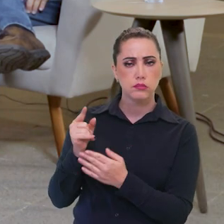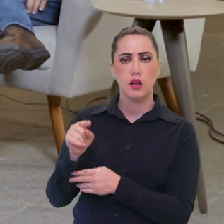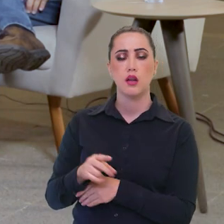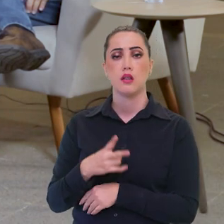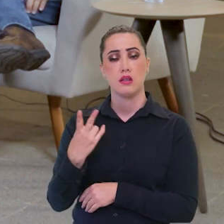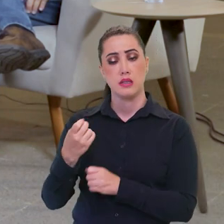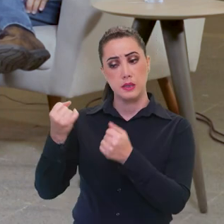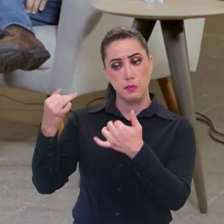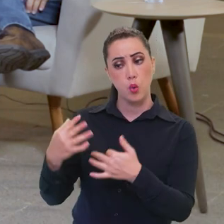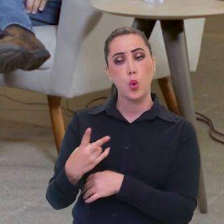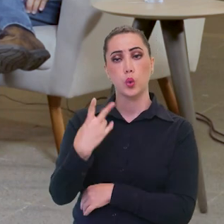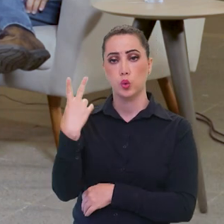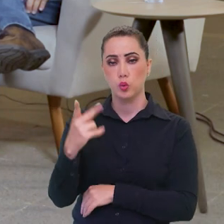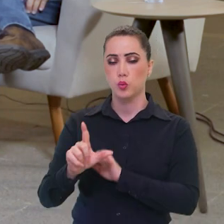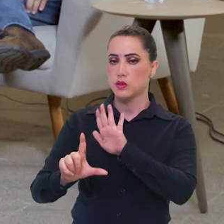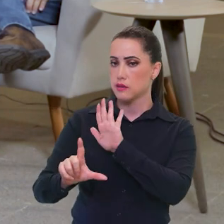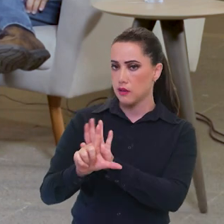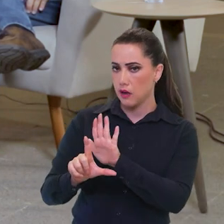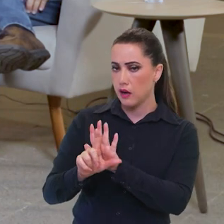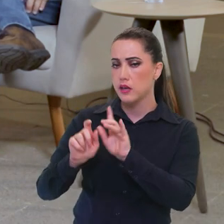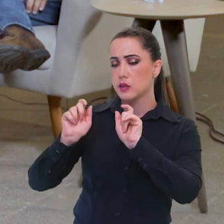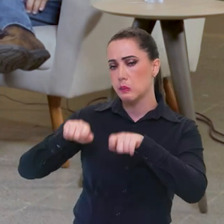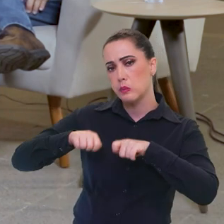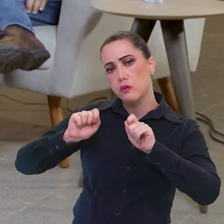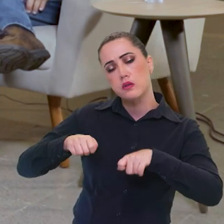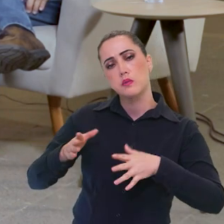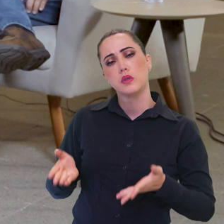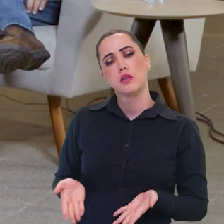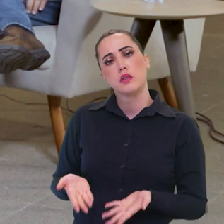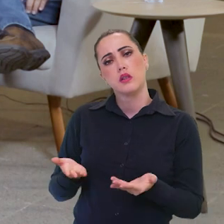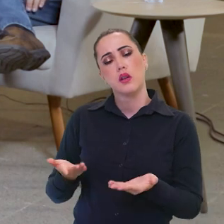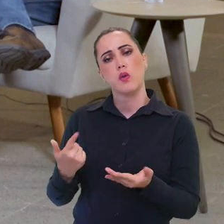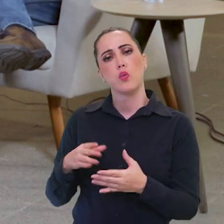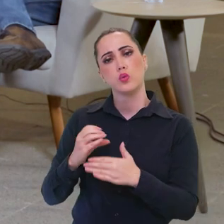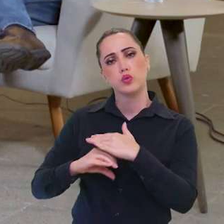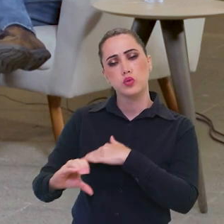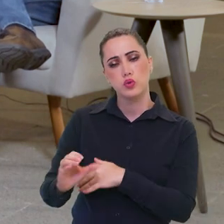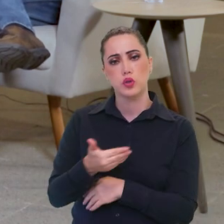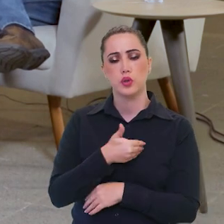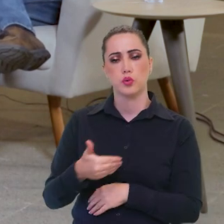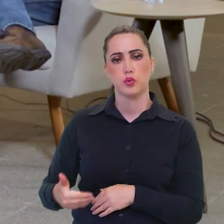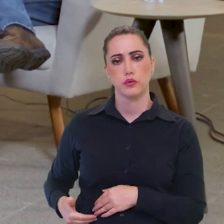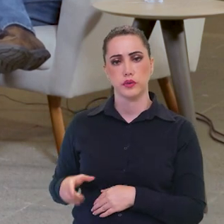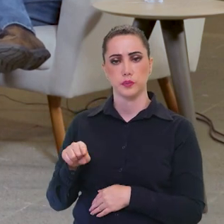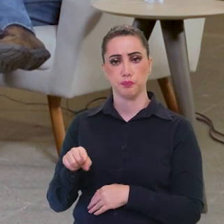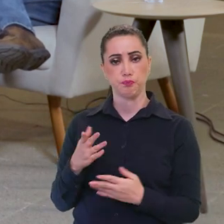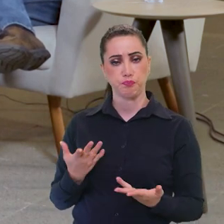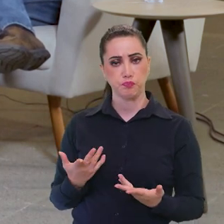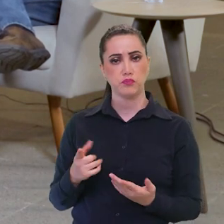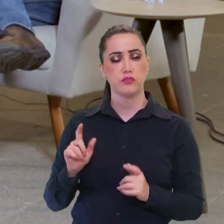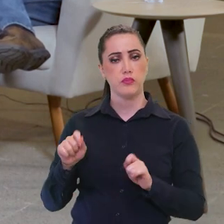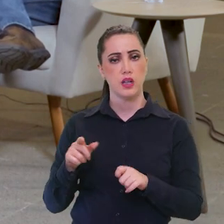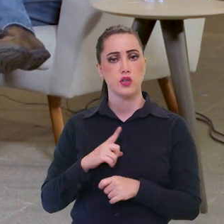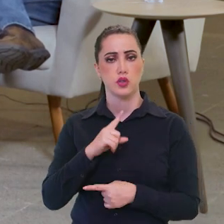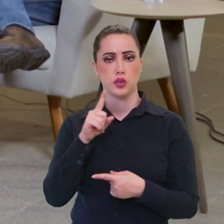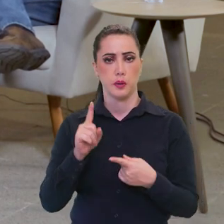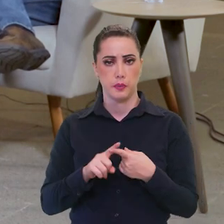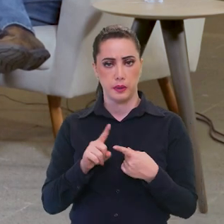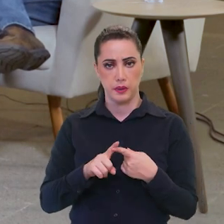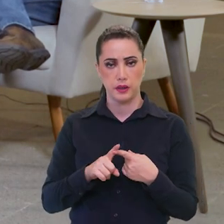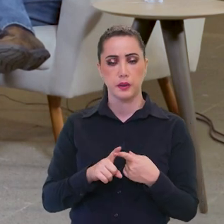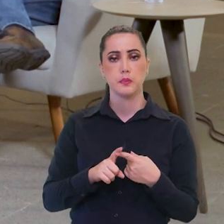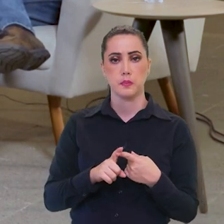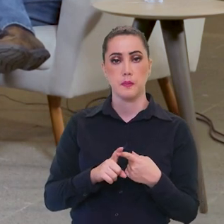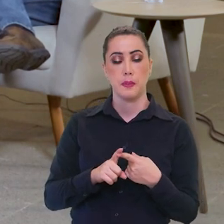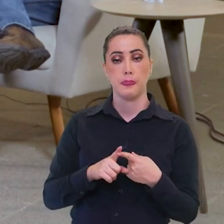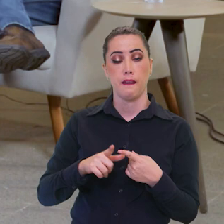leis, né? Que vão possibilitar o repasse de recursos. A gente tem a primeira,